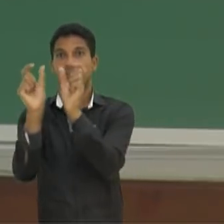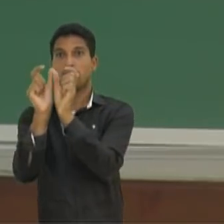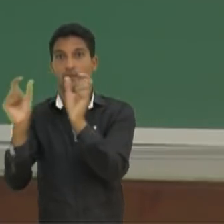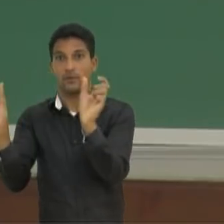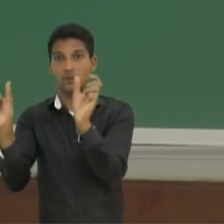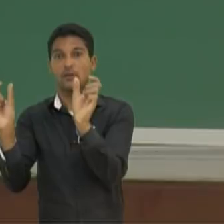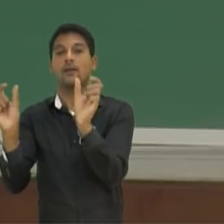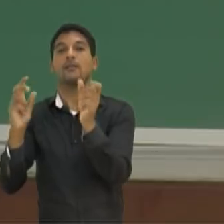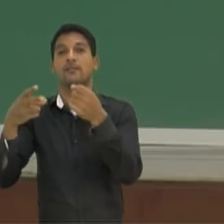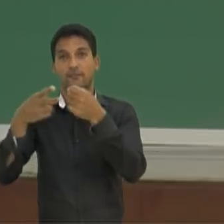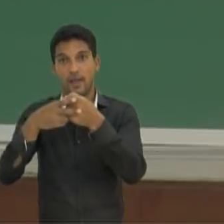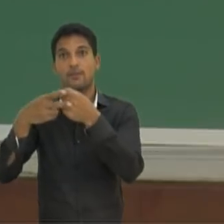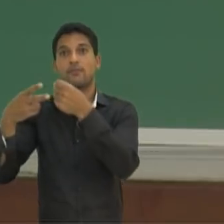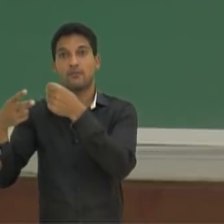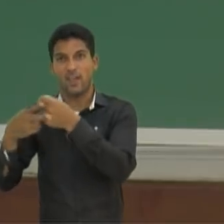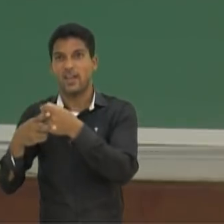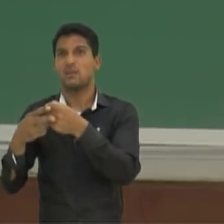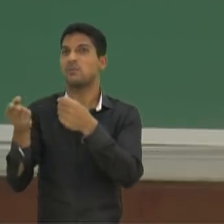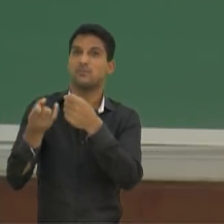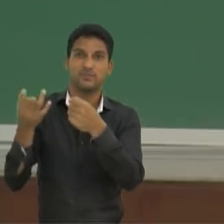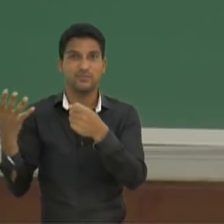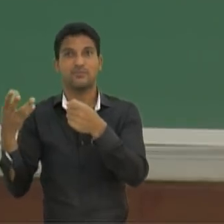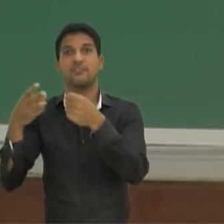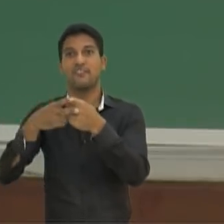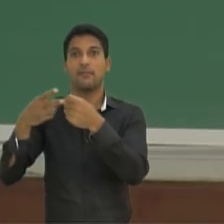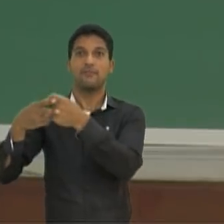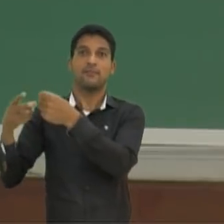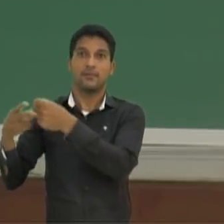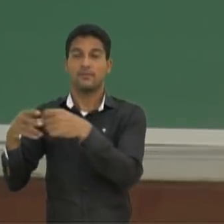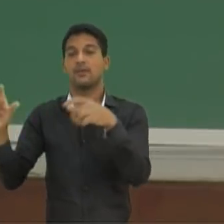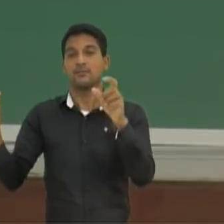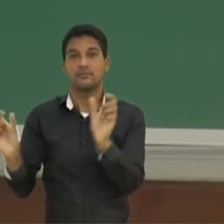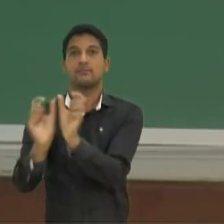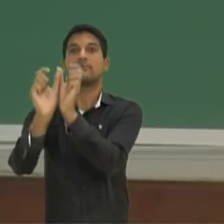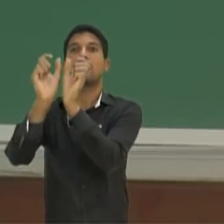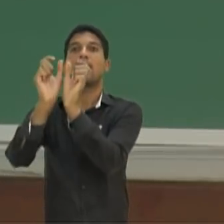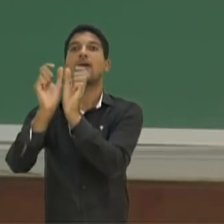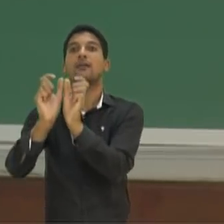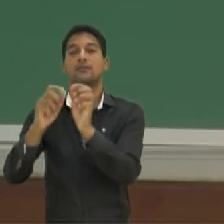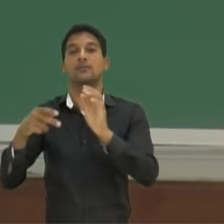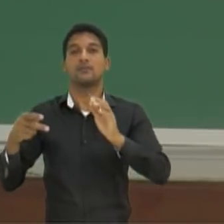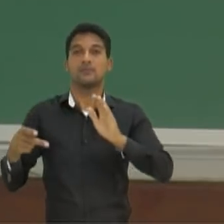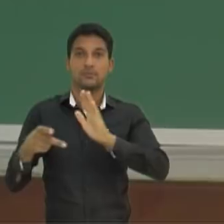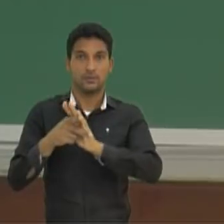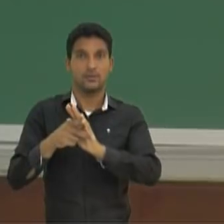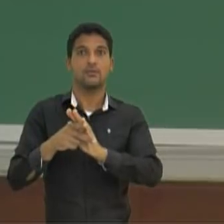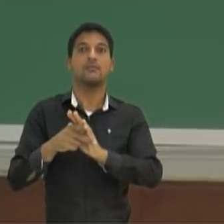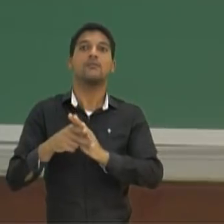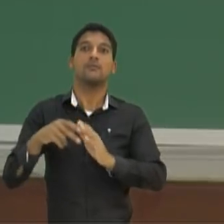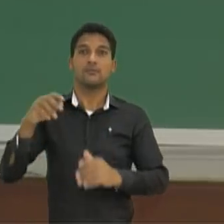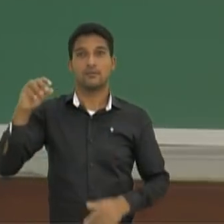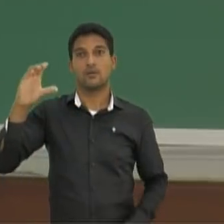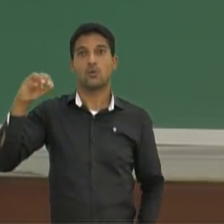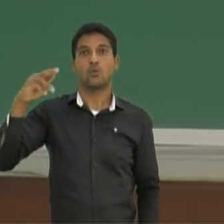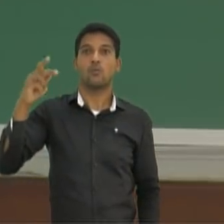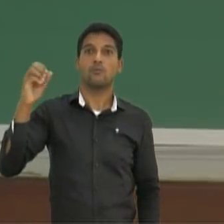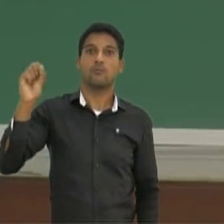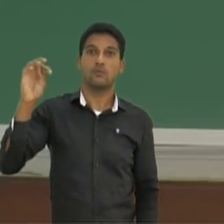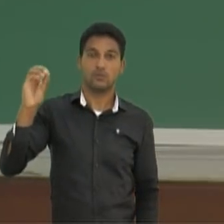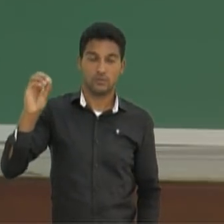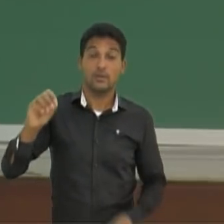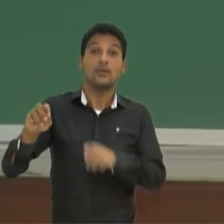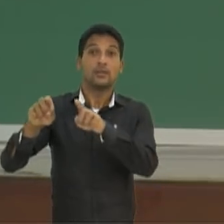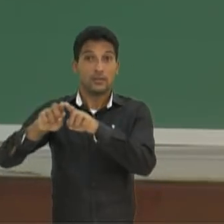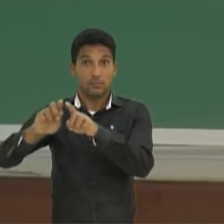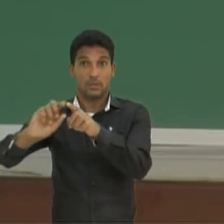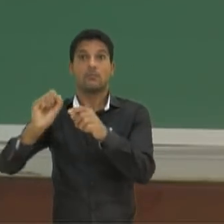2 verbos, 3 verbos, né? Não somente os verbos, mas a gente viu também que podem aparecer locuções verbais, né? Então,